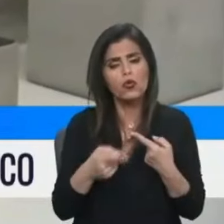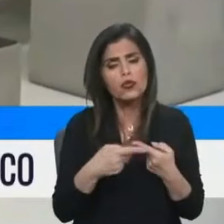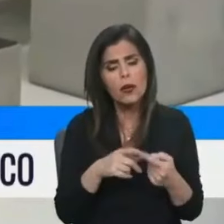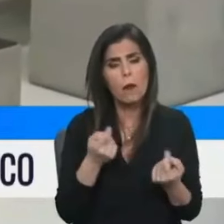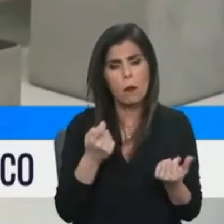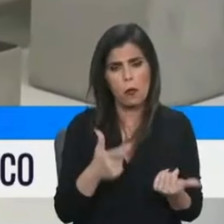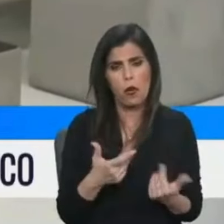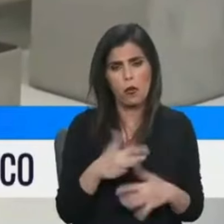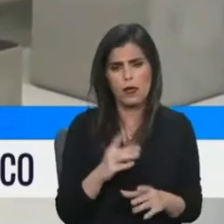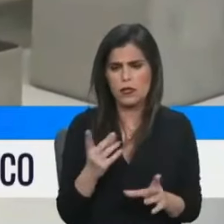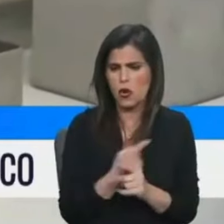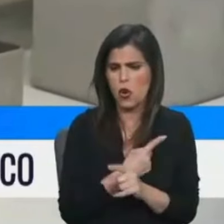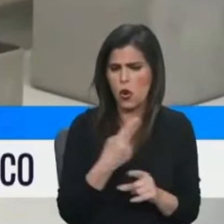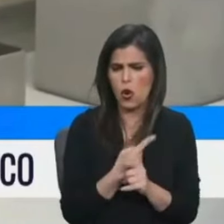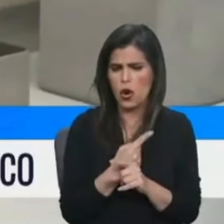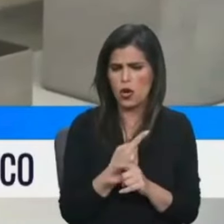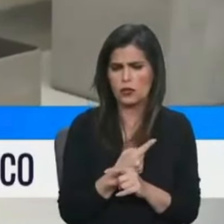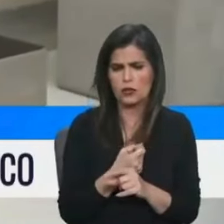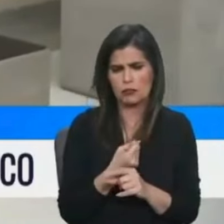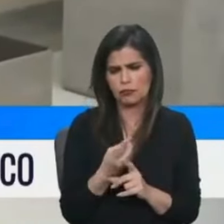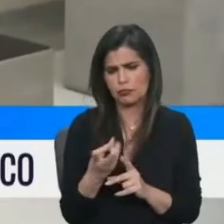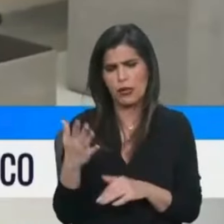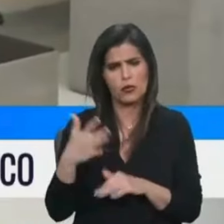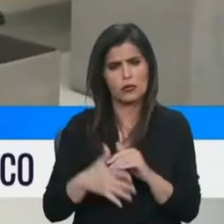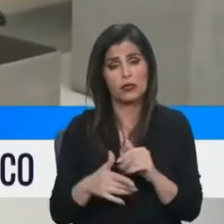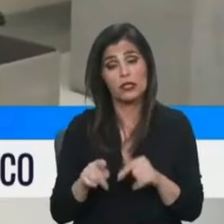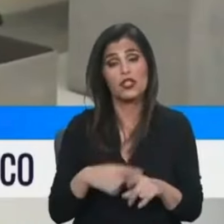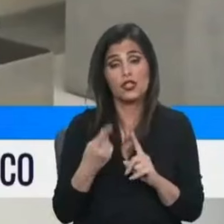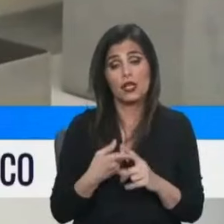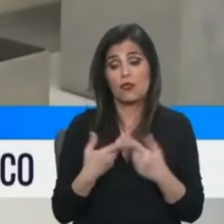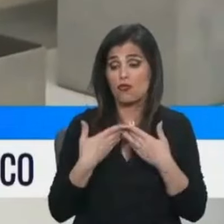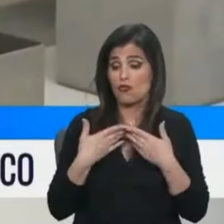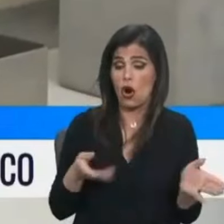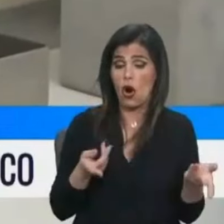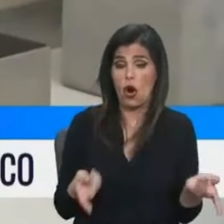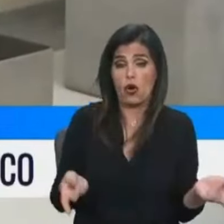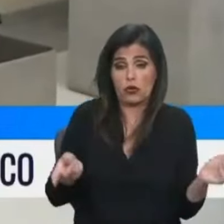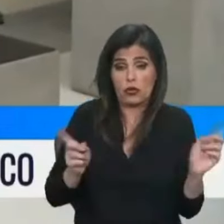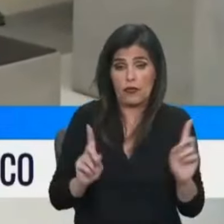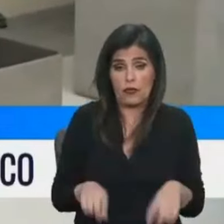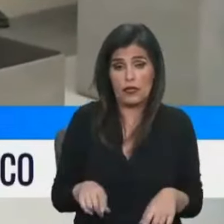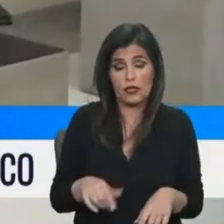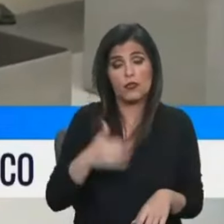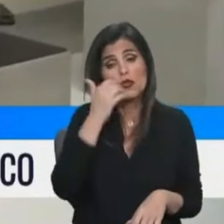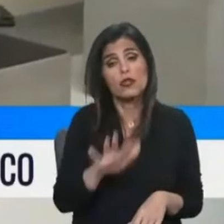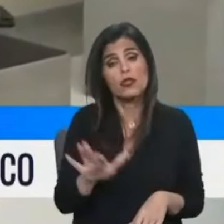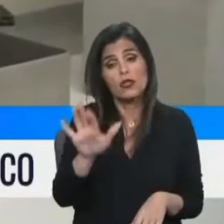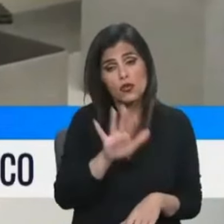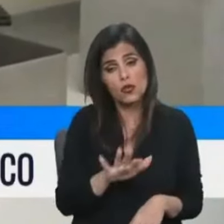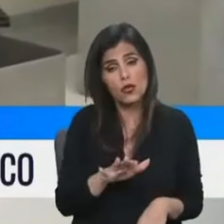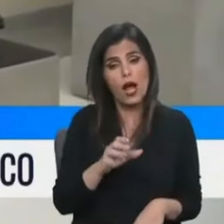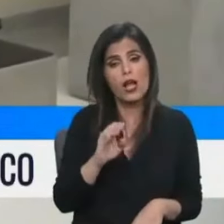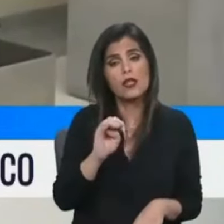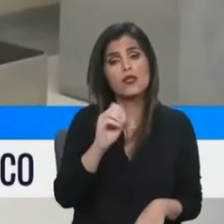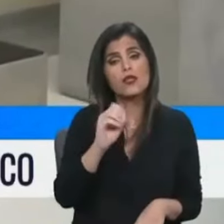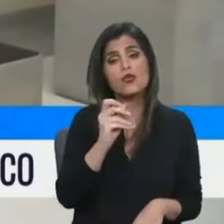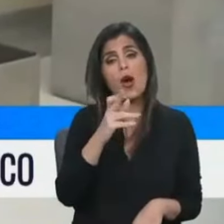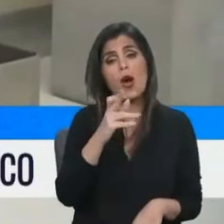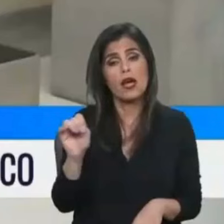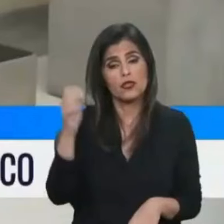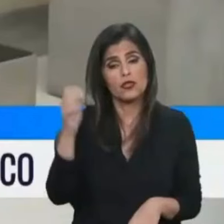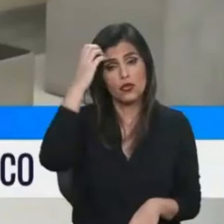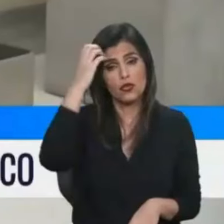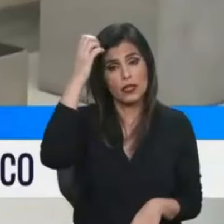tanta coisa que aconteceu. Neste ano de reabertura do Museu Nacional Soares dos Reis, onde,